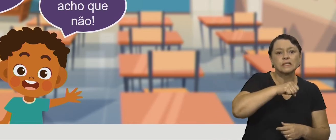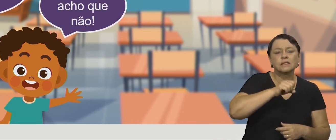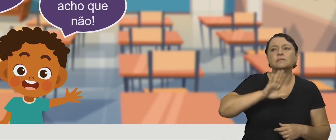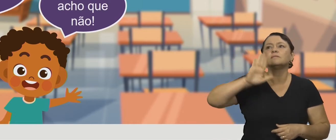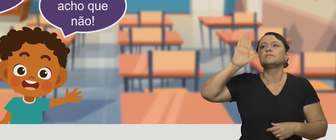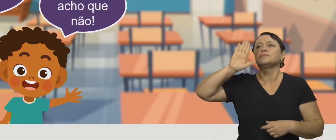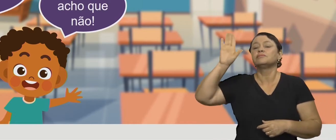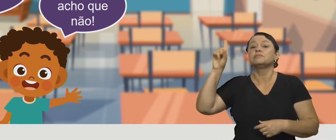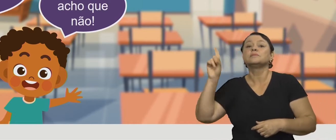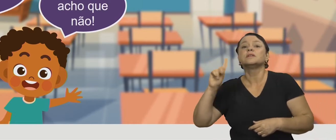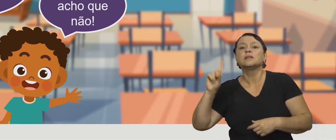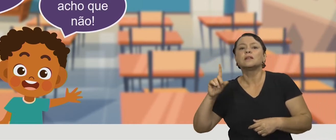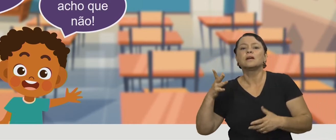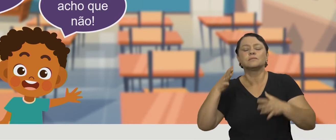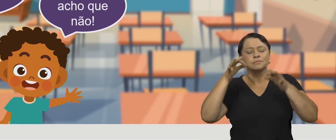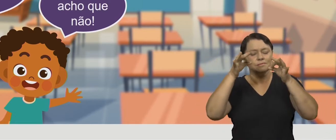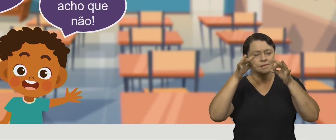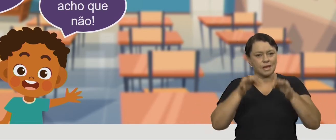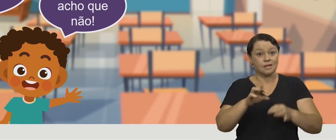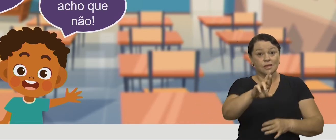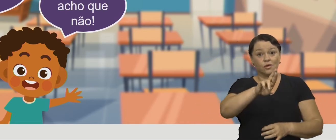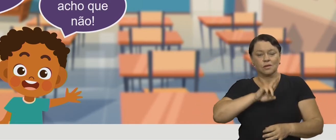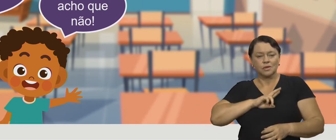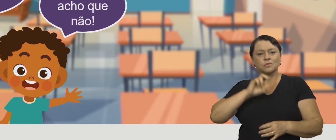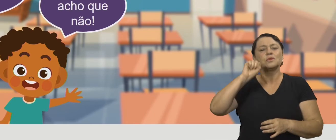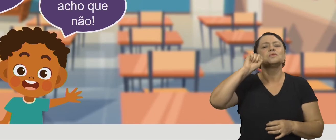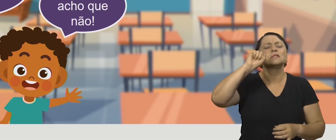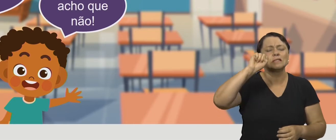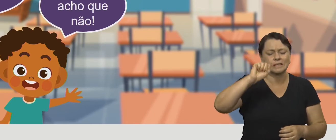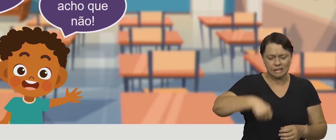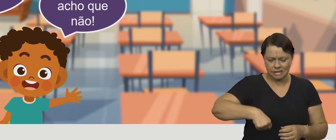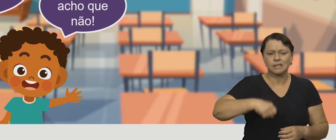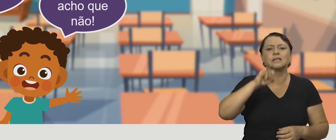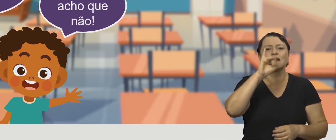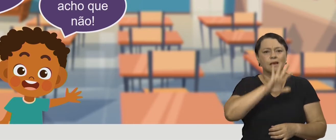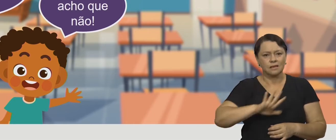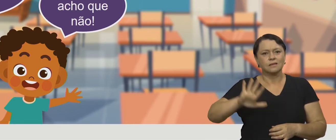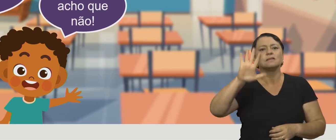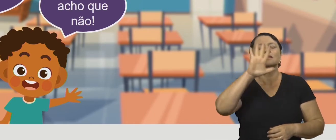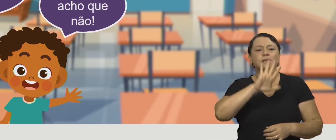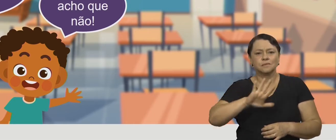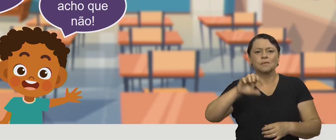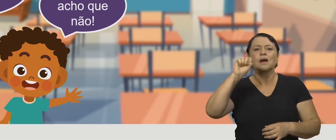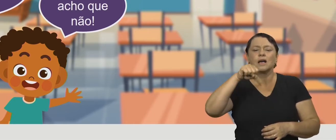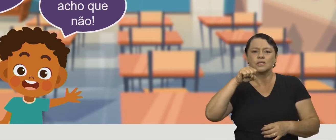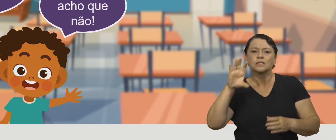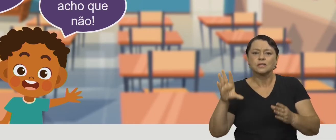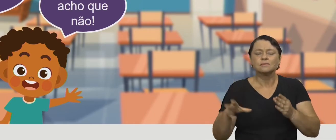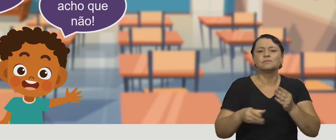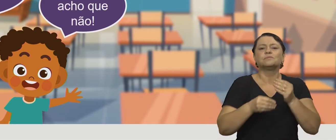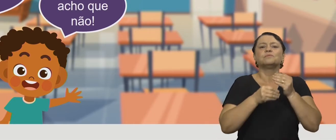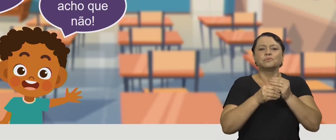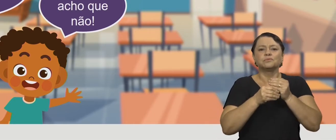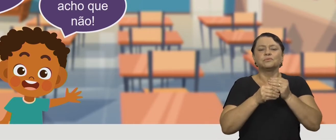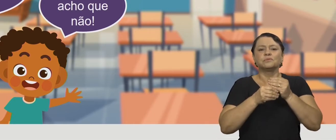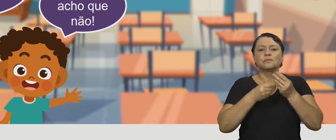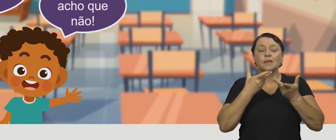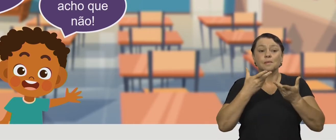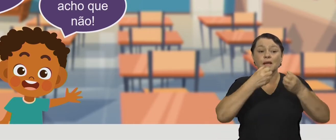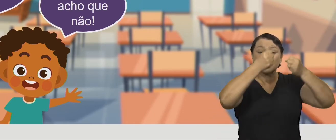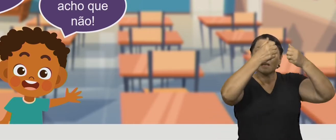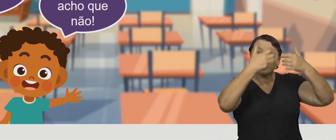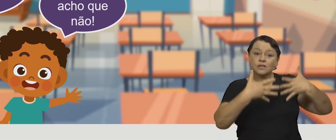não, levanta a mão também. Acertou quem disse sim. As imagens contribuem para que o relato oral